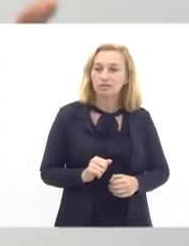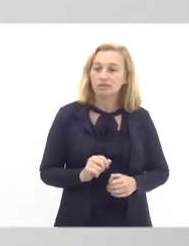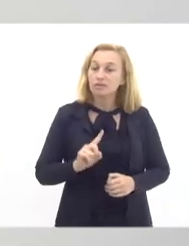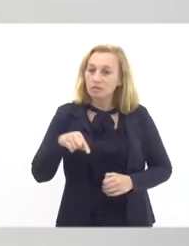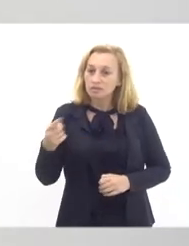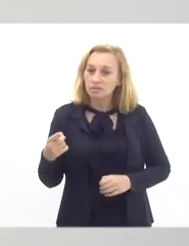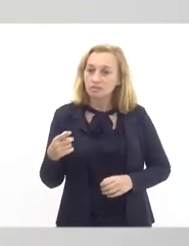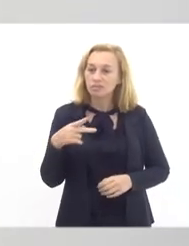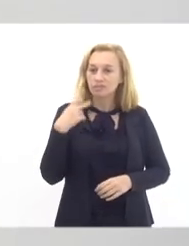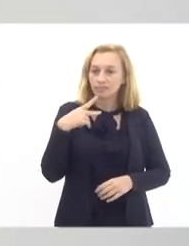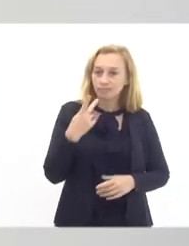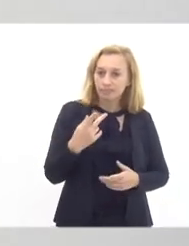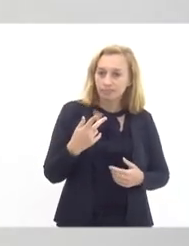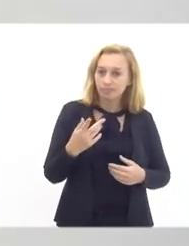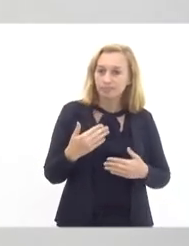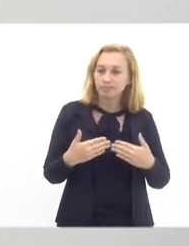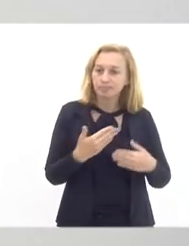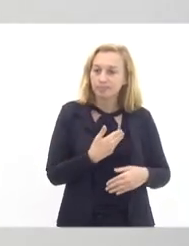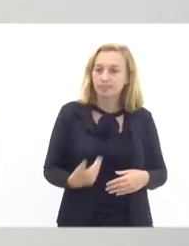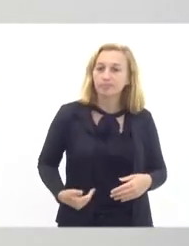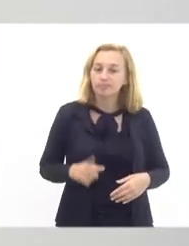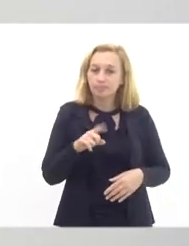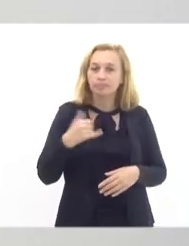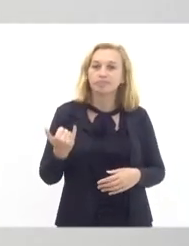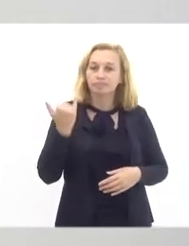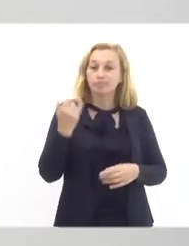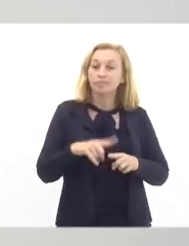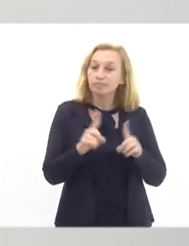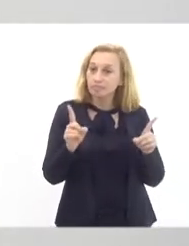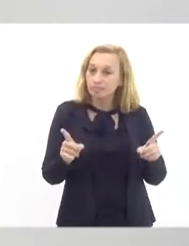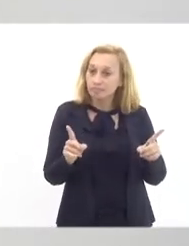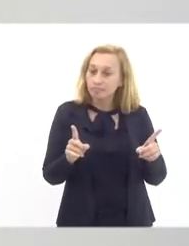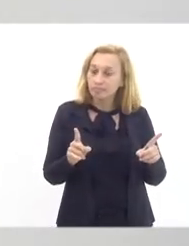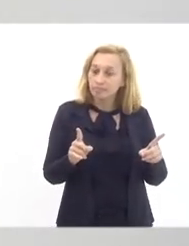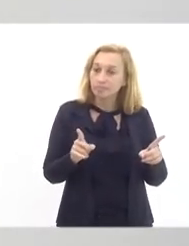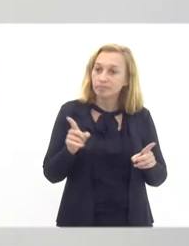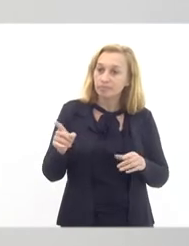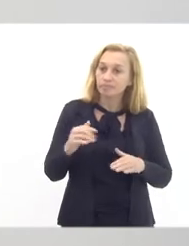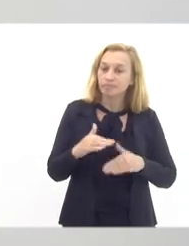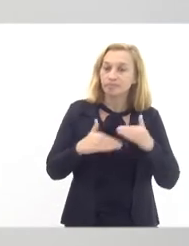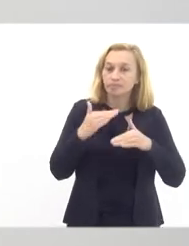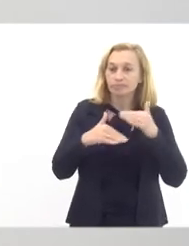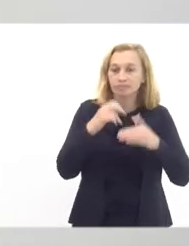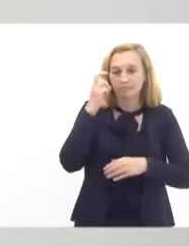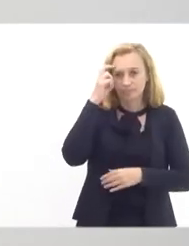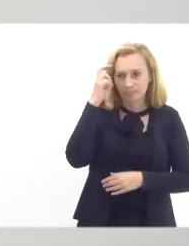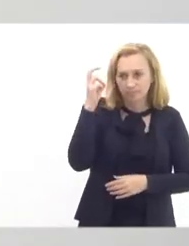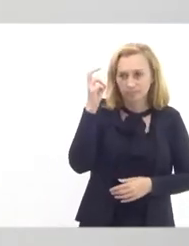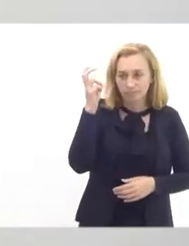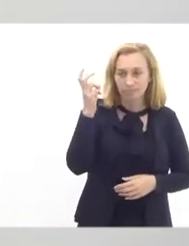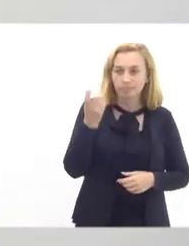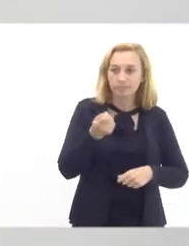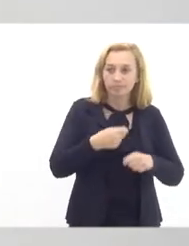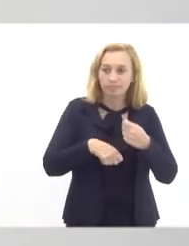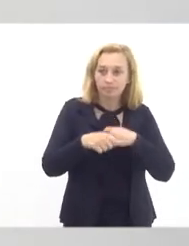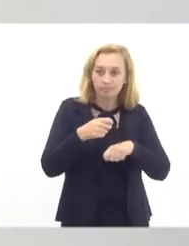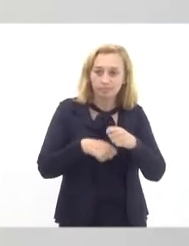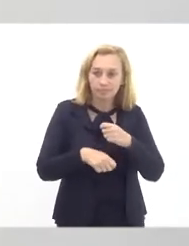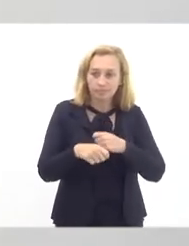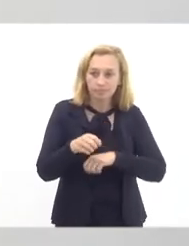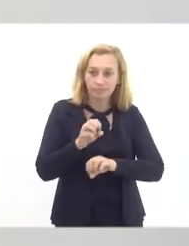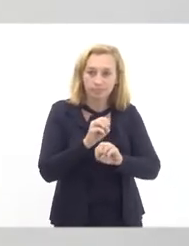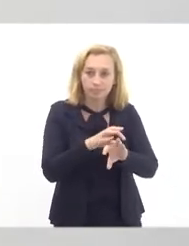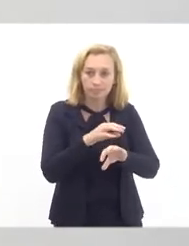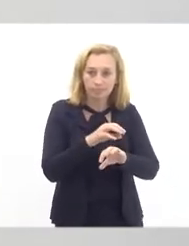outras políticas, todas elas são importantes, mas aquela que desenvolve cultura, economia,